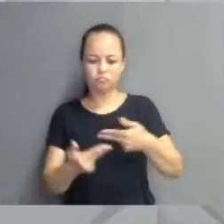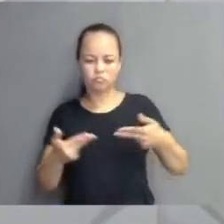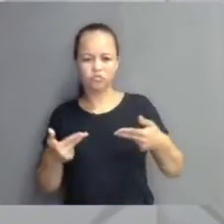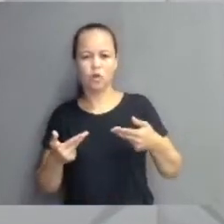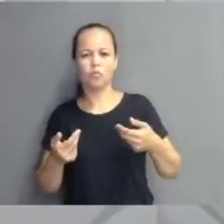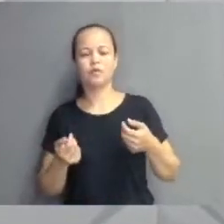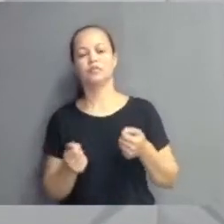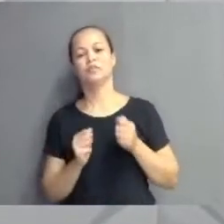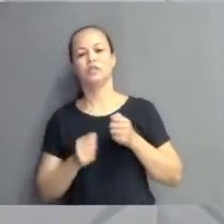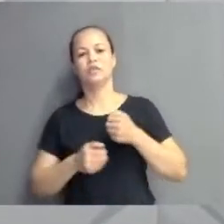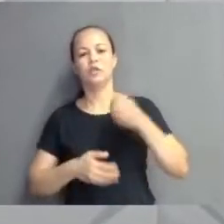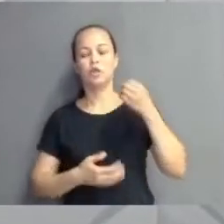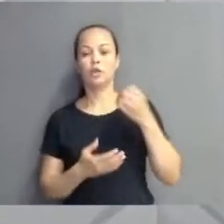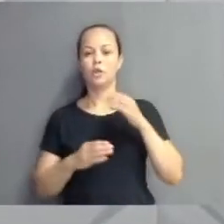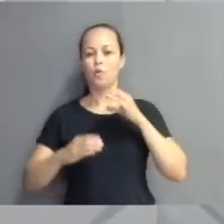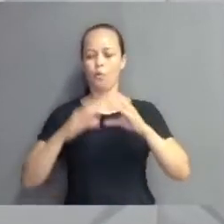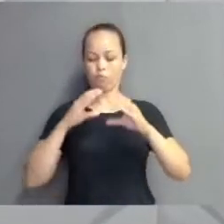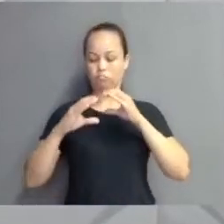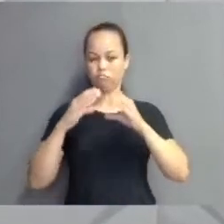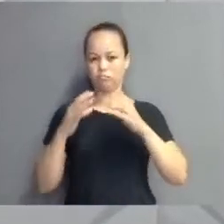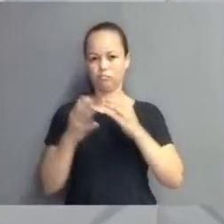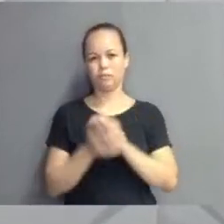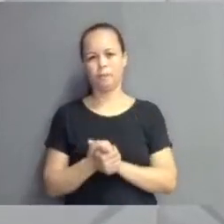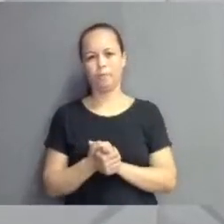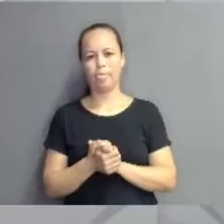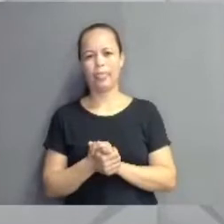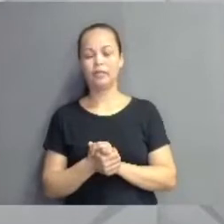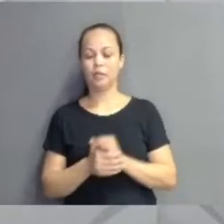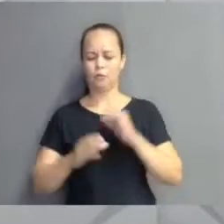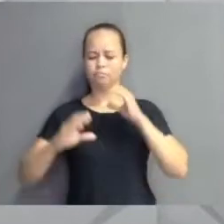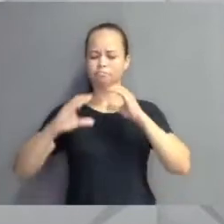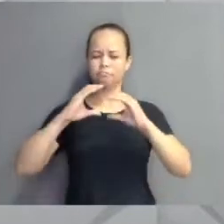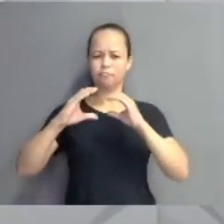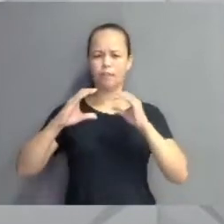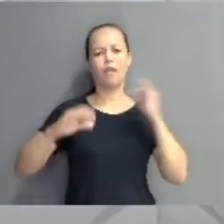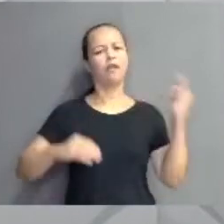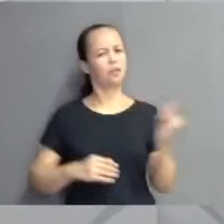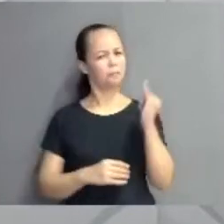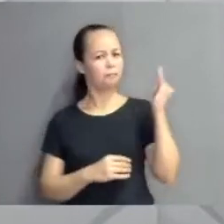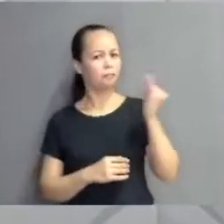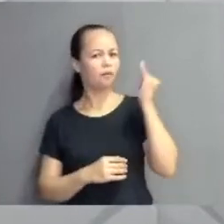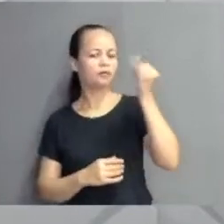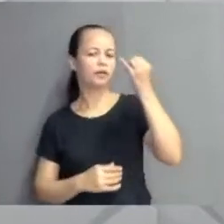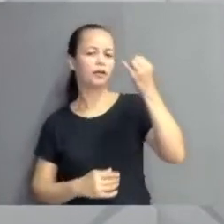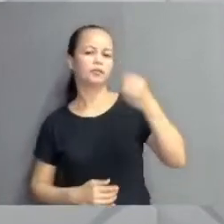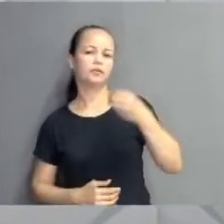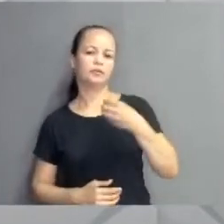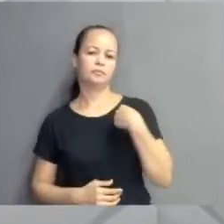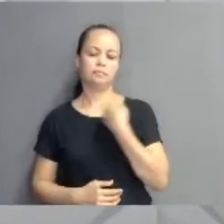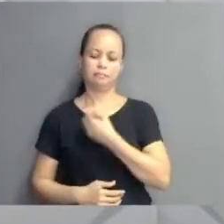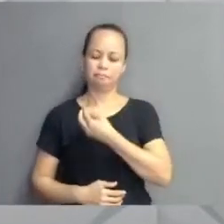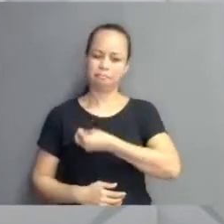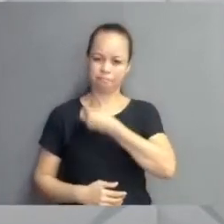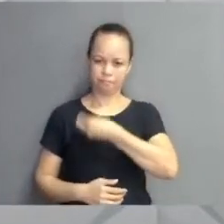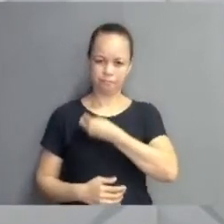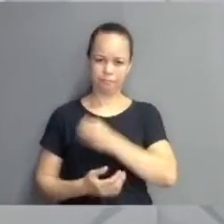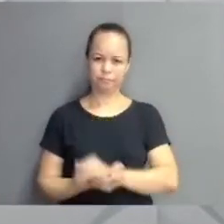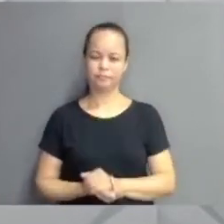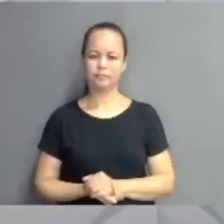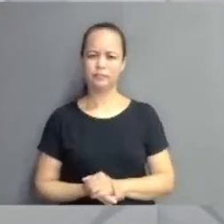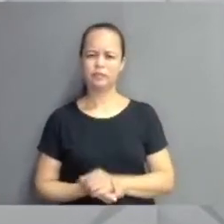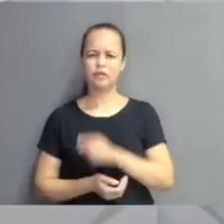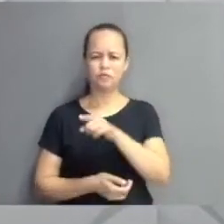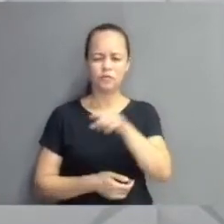e comunicação ela é muito importante para nossa vida mas você sabia que nós nos